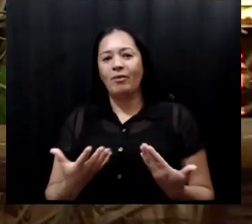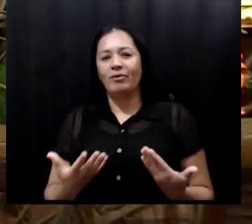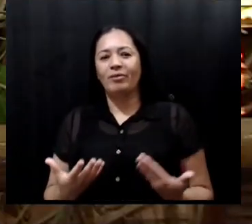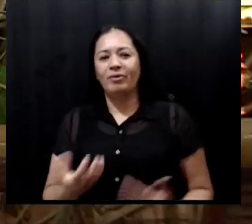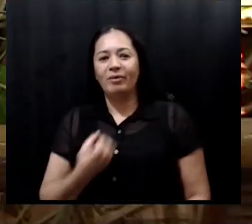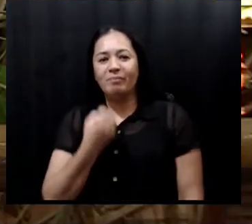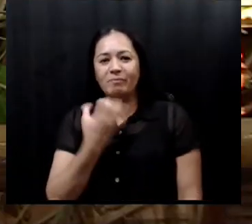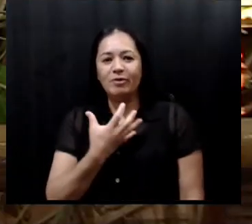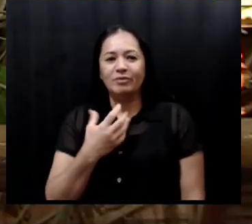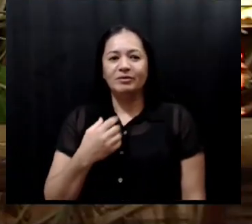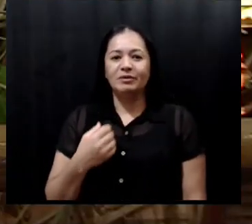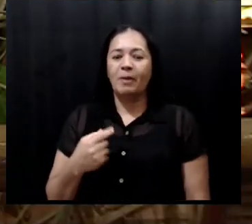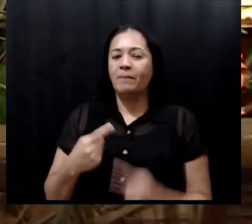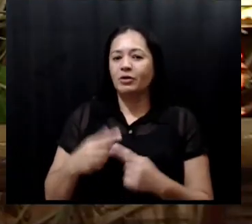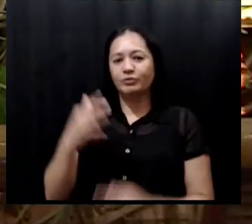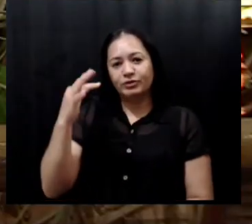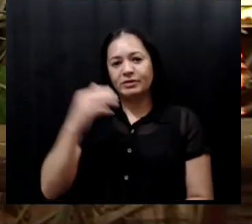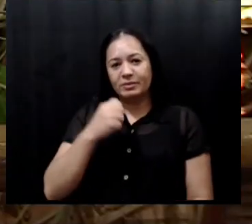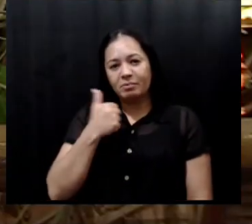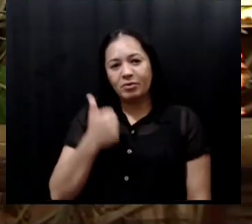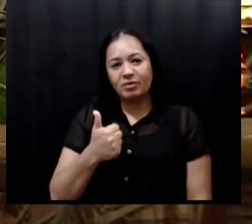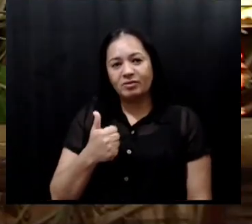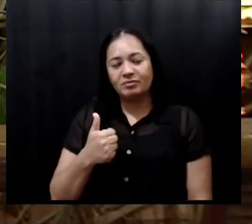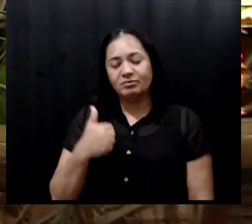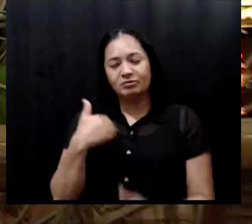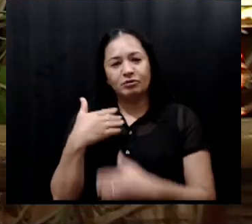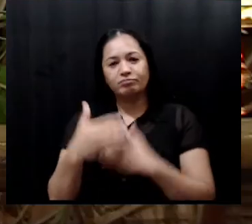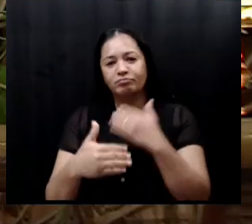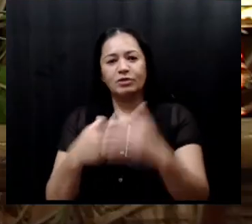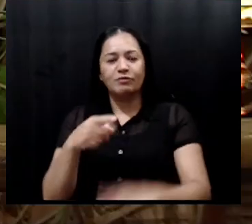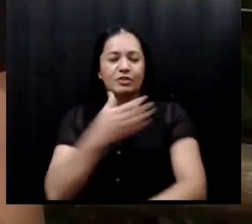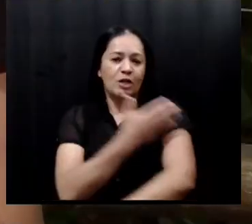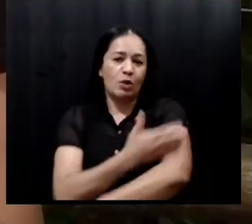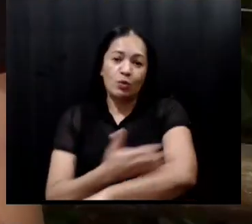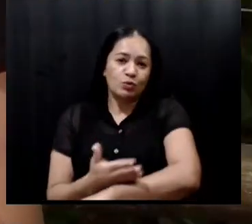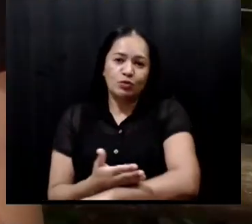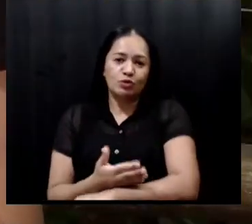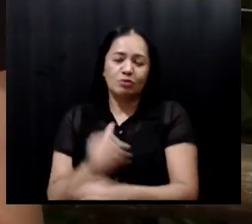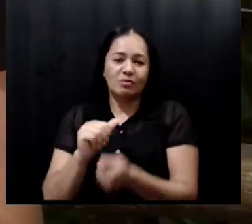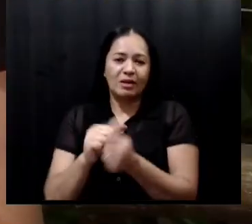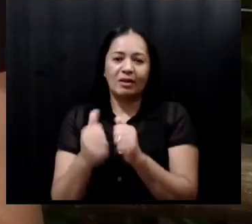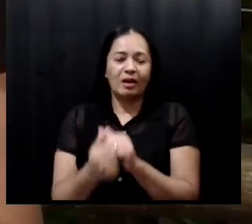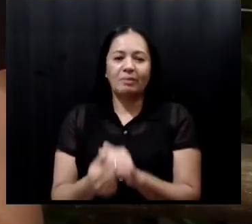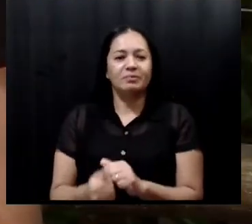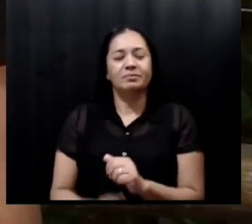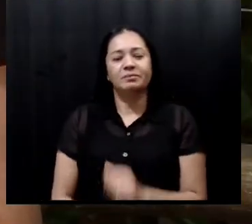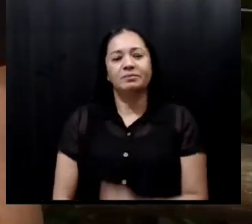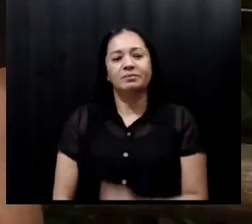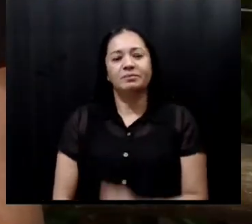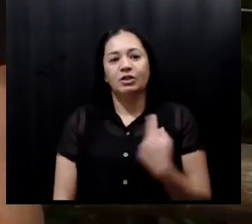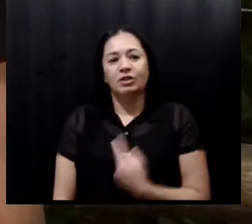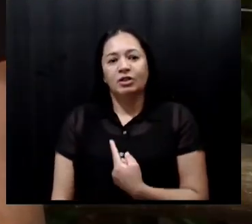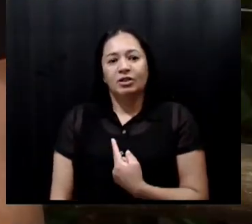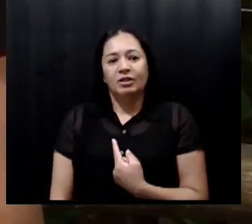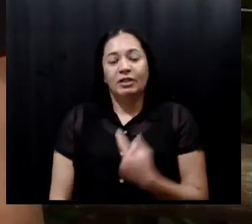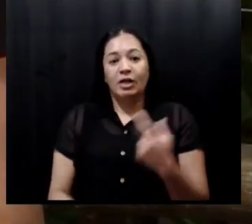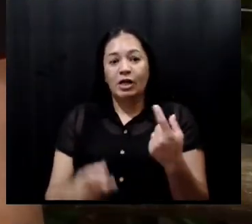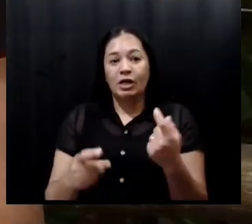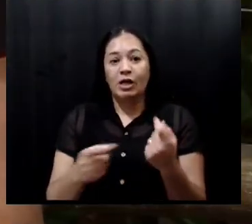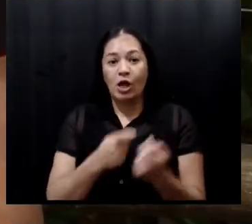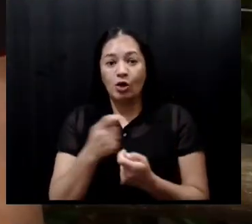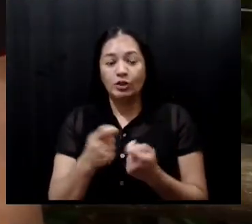bom. Então acaba acostumando. Acho que é meio que se adaptar à rotina mesmo. Como a gente é um negócio que tem um ponto físico, a gente fica